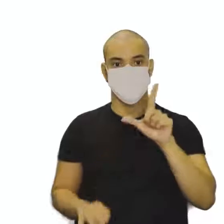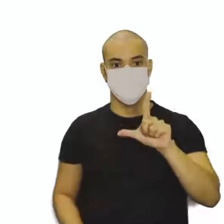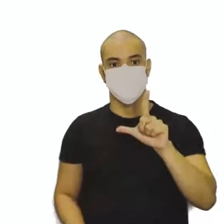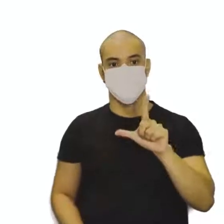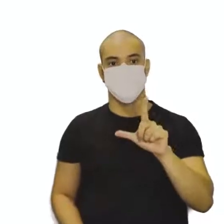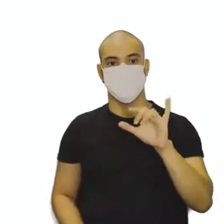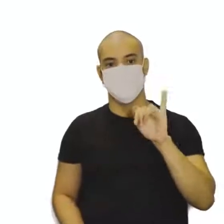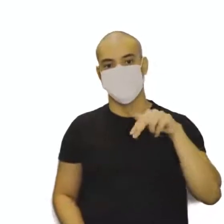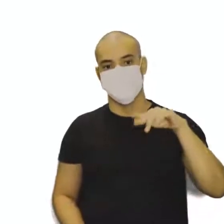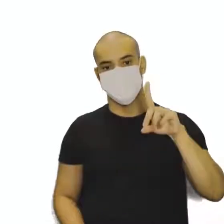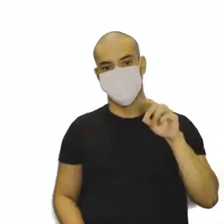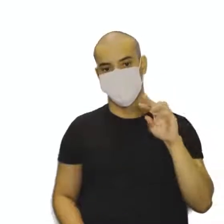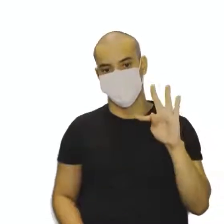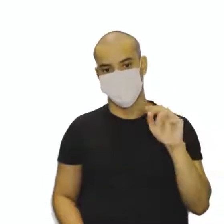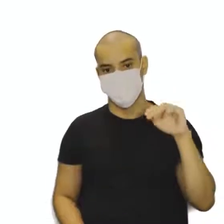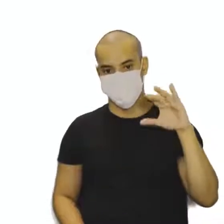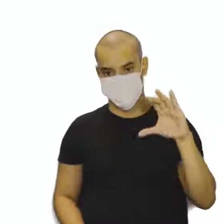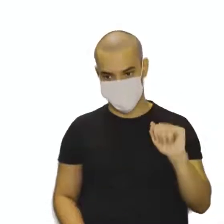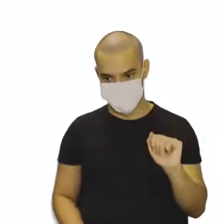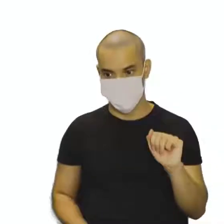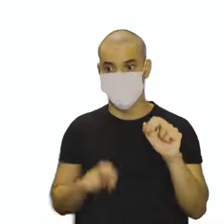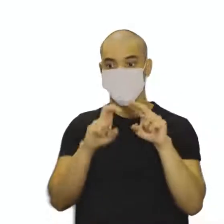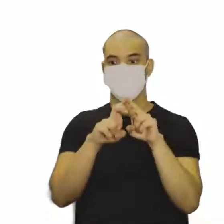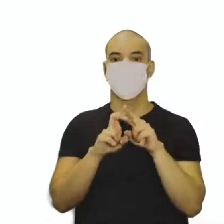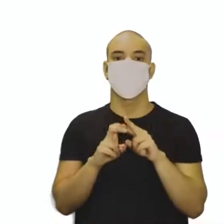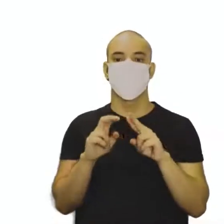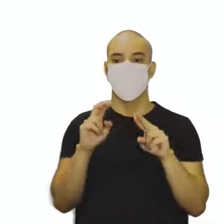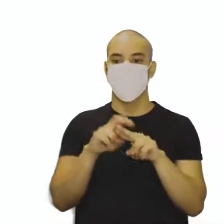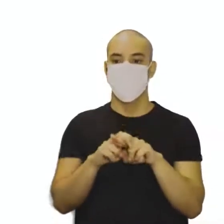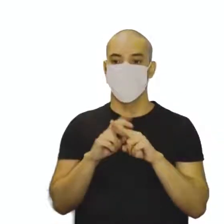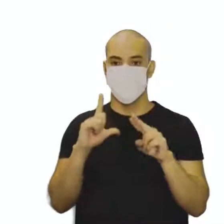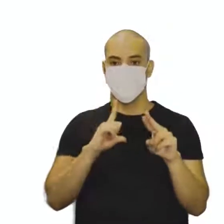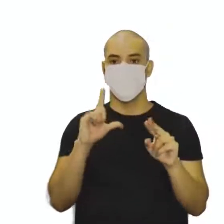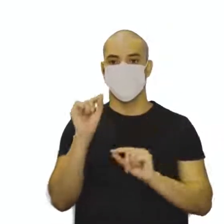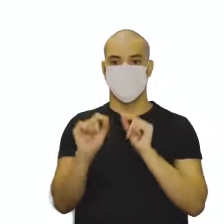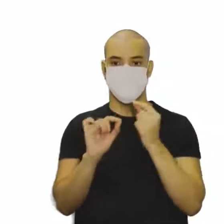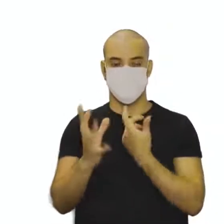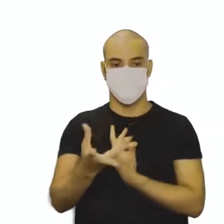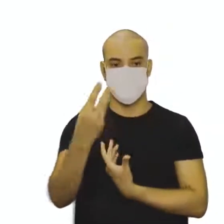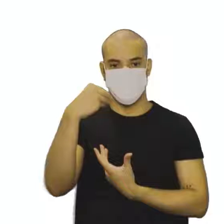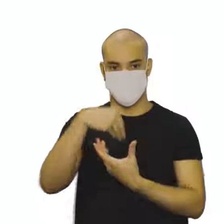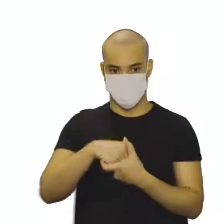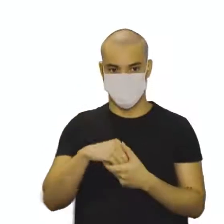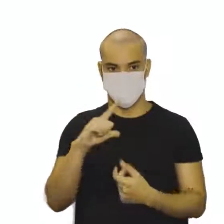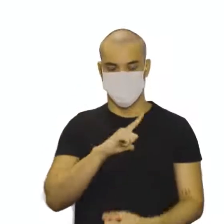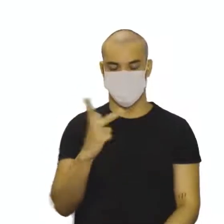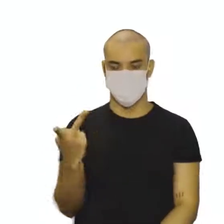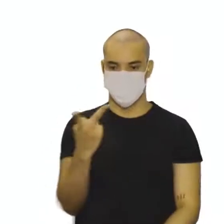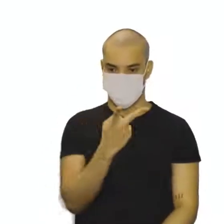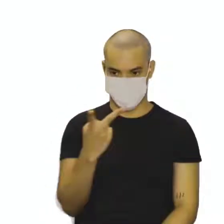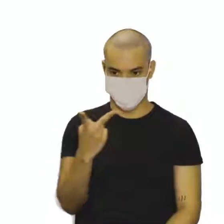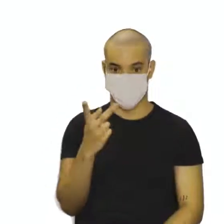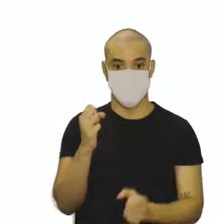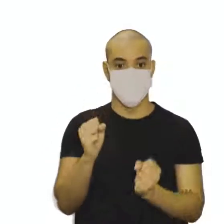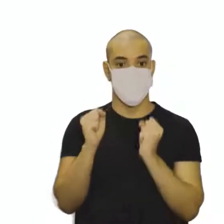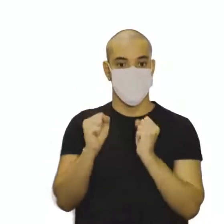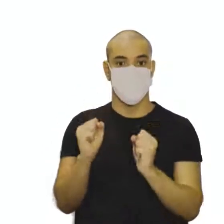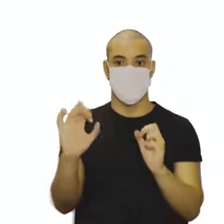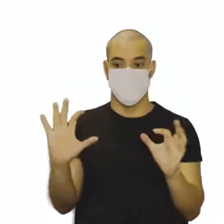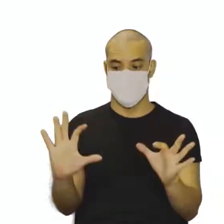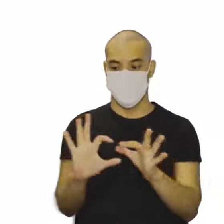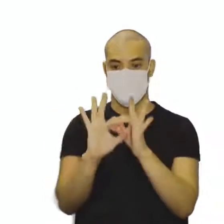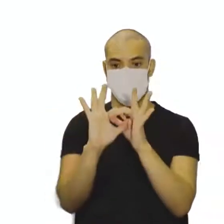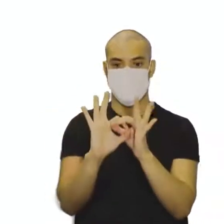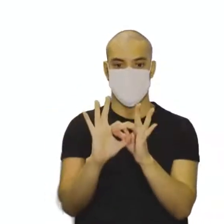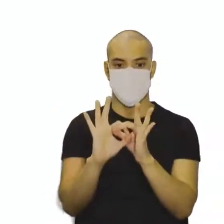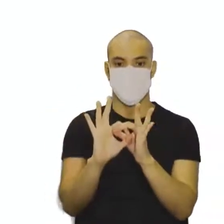circuito RL. E aqui, nesse caso, o resistor e a bobina podem ser ligados a